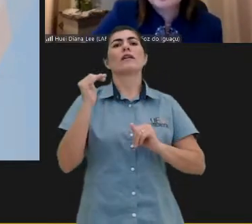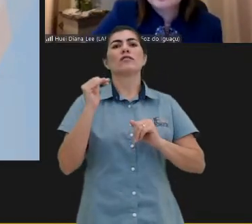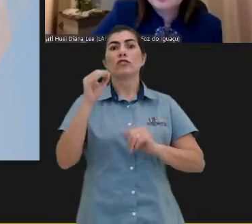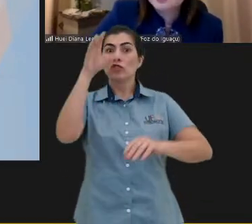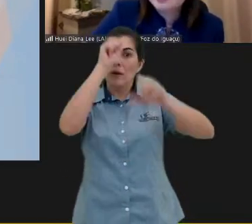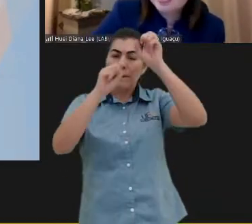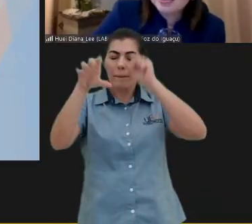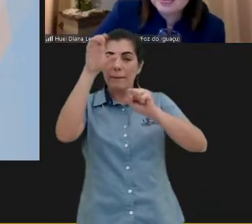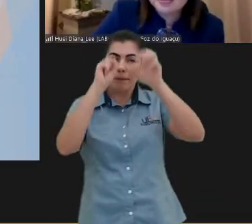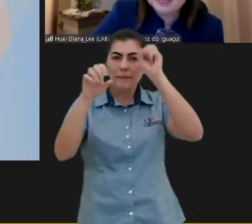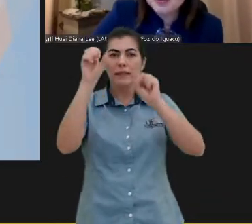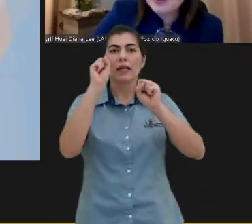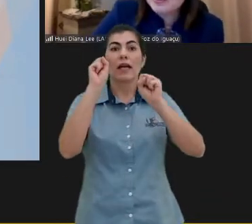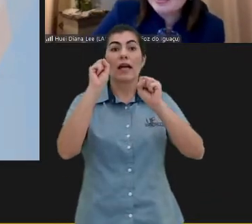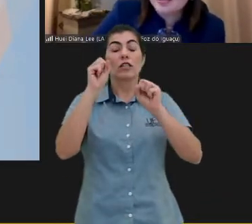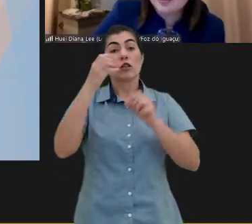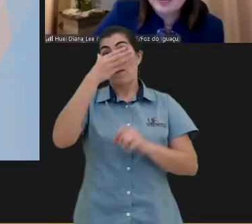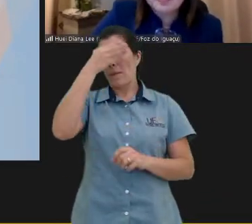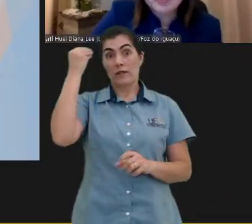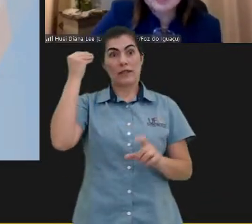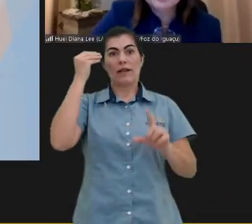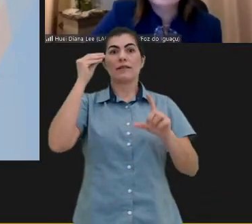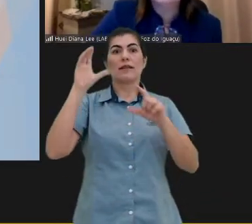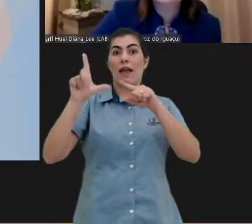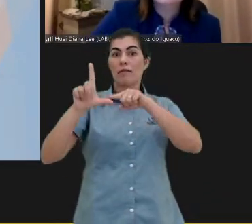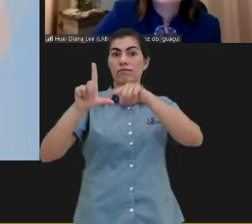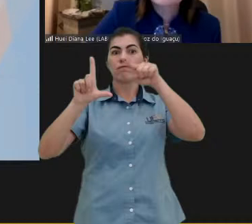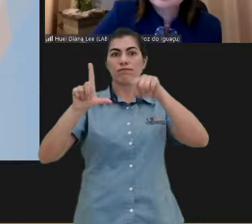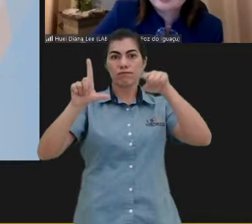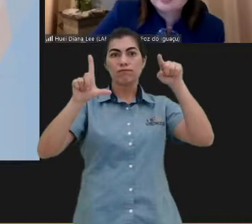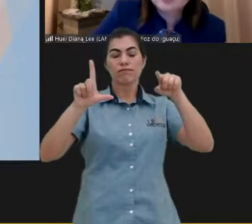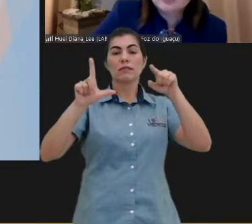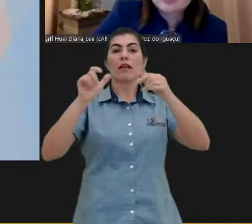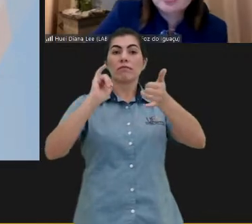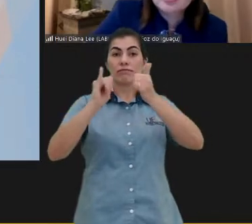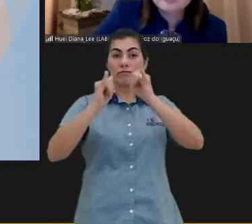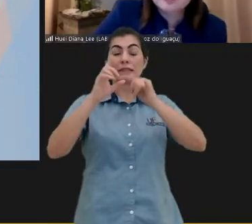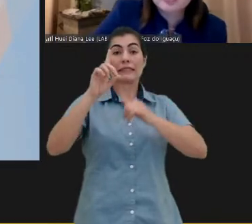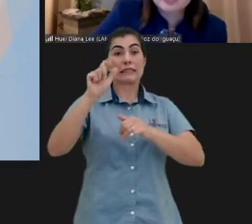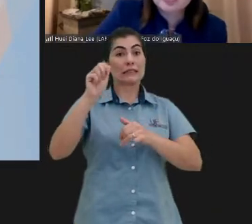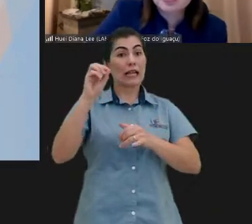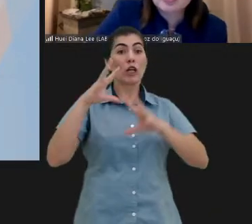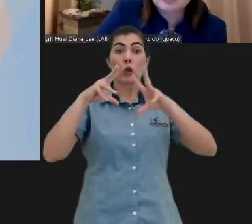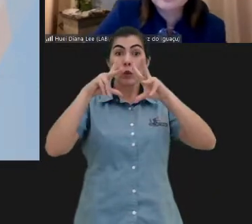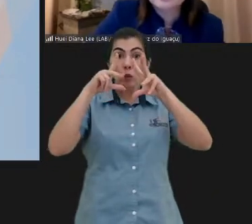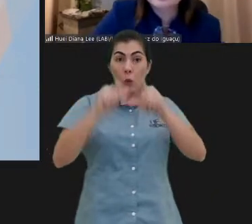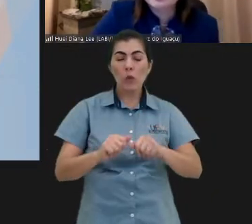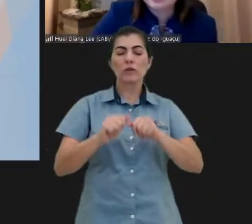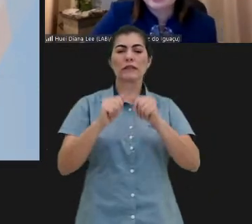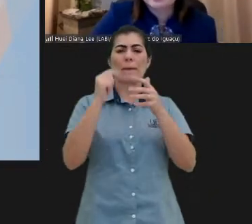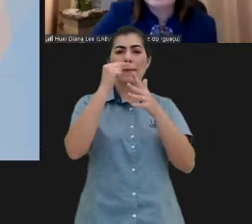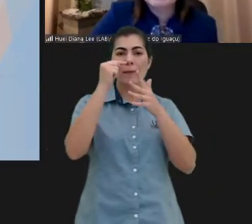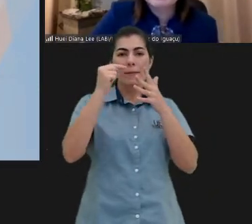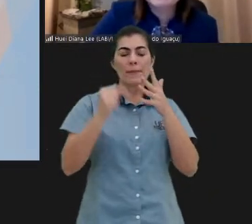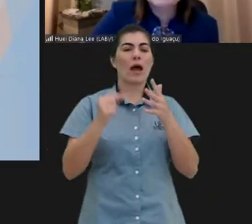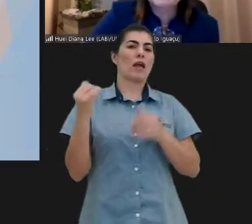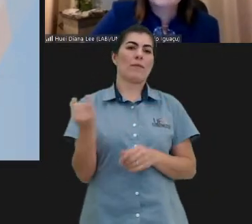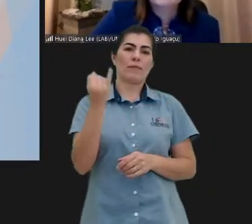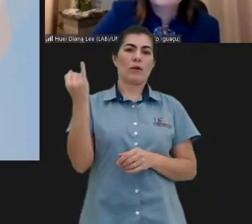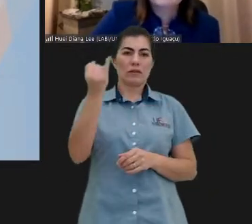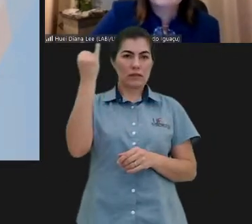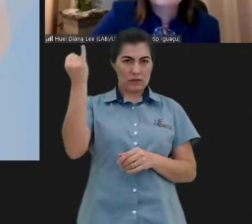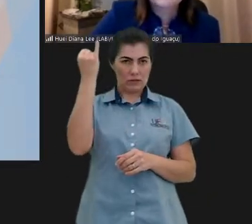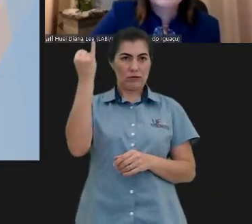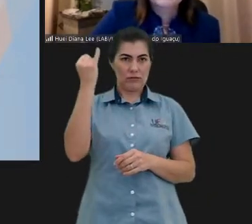gente não pode esquecer de estatística, visualização, banco de dados, todas áreas importantíssimas para que a gente consiga fazer Big Data.